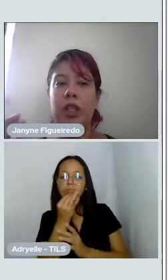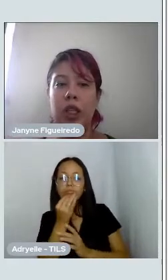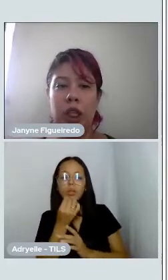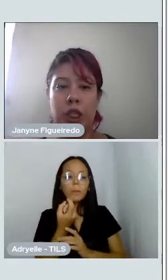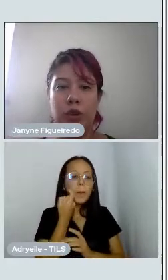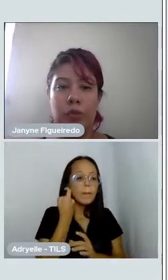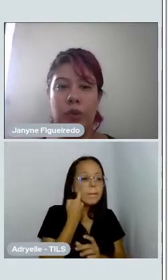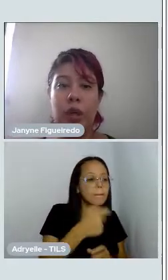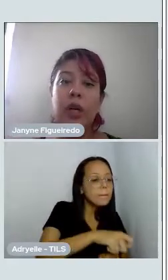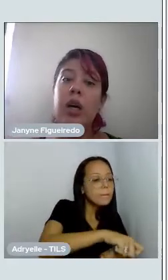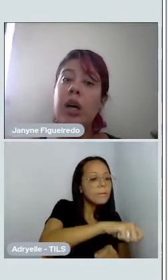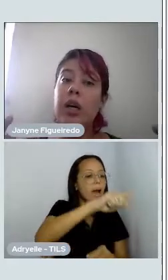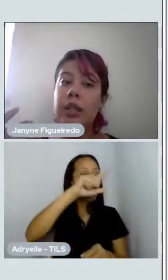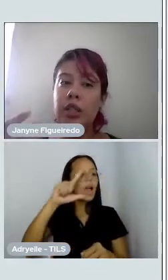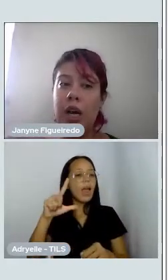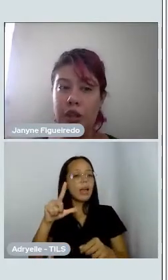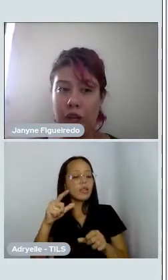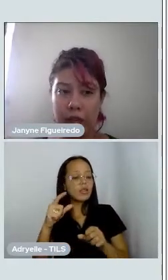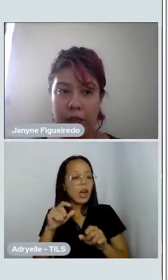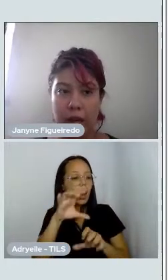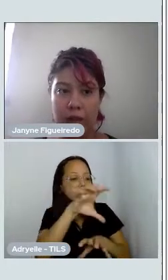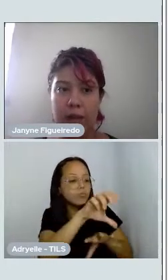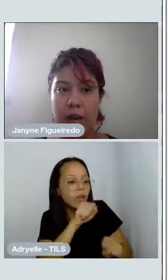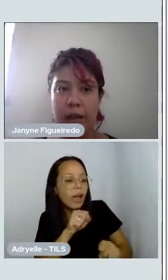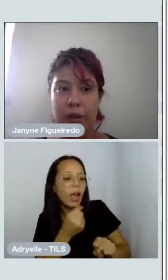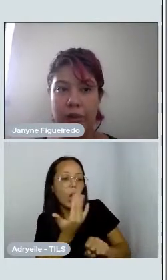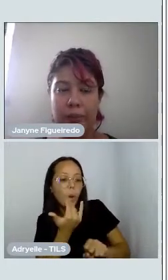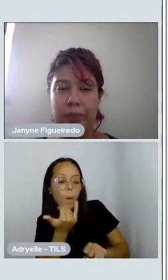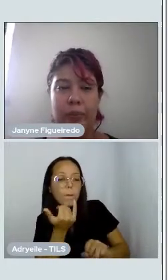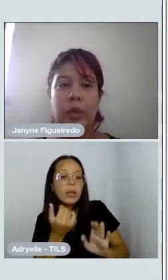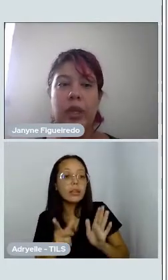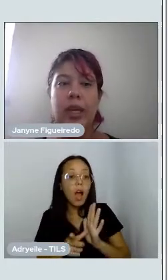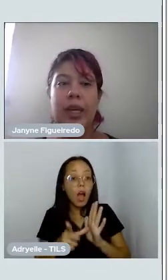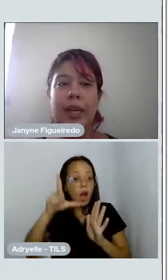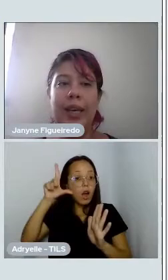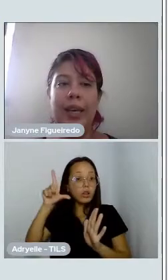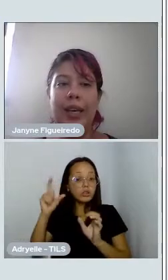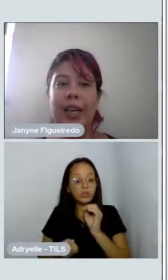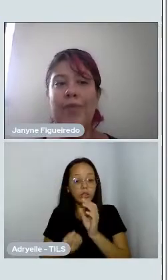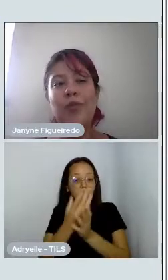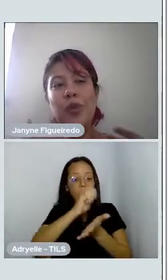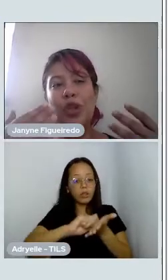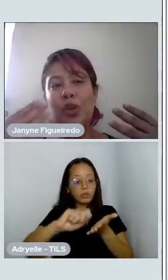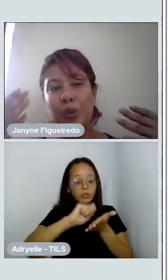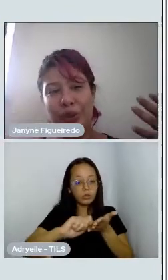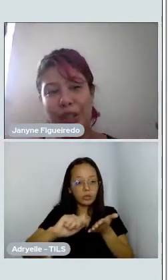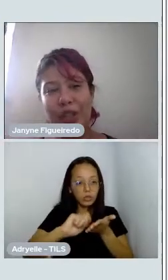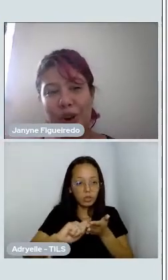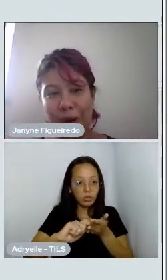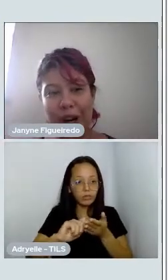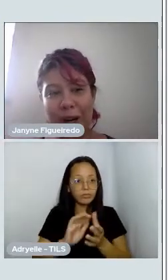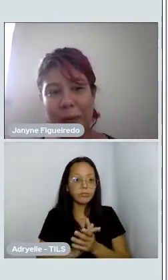pesca, normandismo, antes da escrita, certo? E no